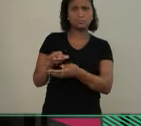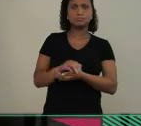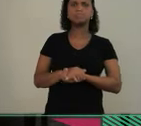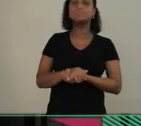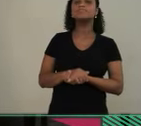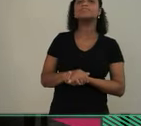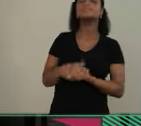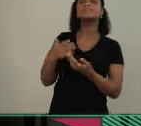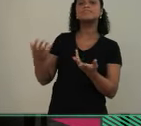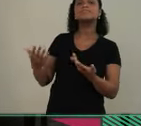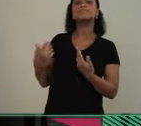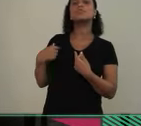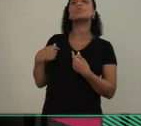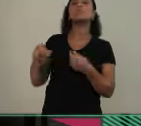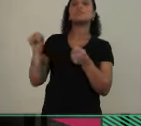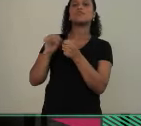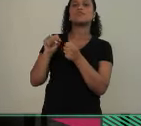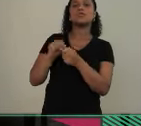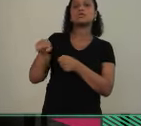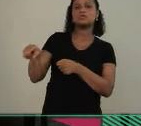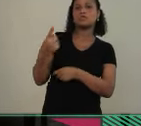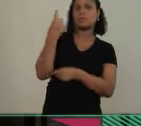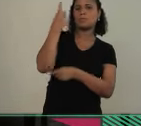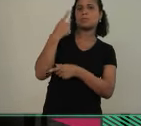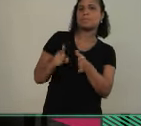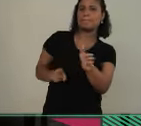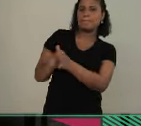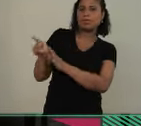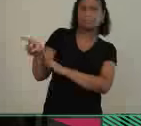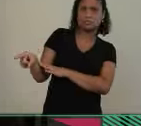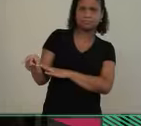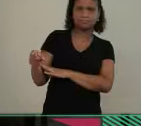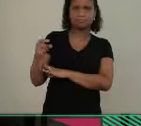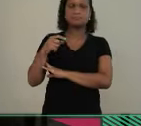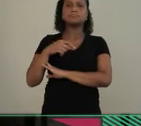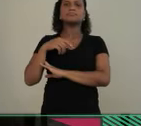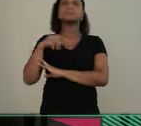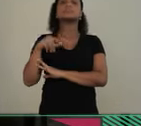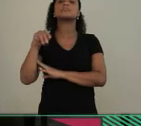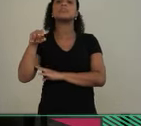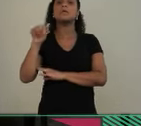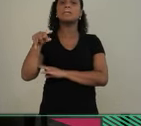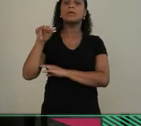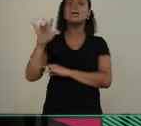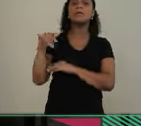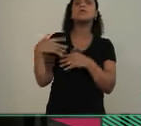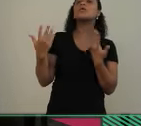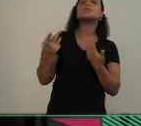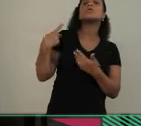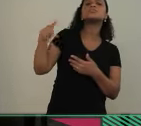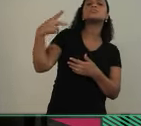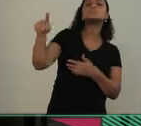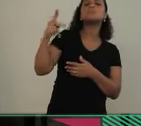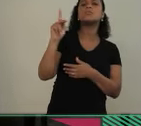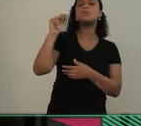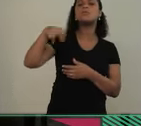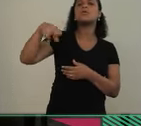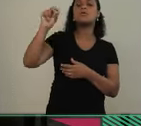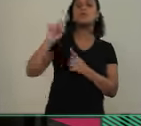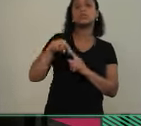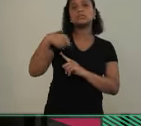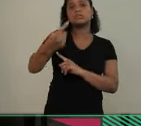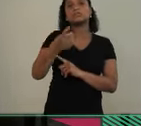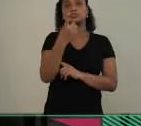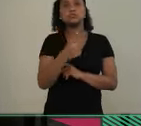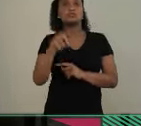o computador. Eu vou fazer uma pergunta a ela. Ana Amália, quais são os seus planos agora, depois